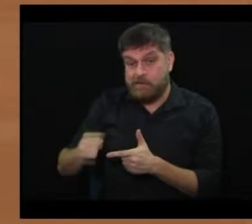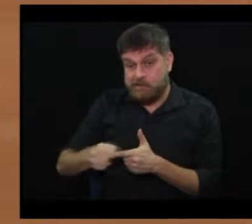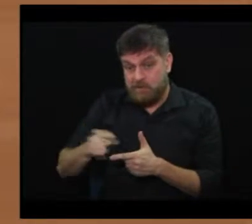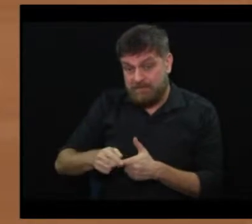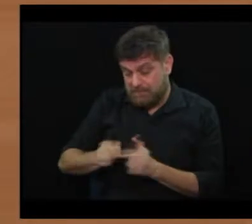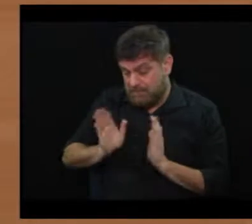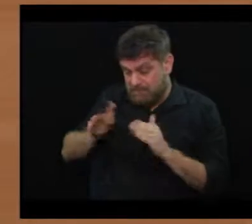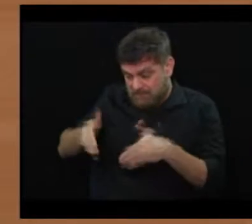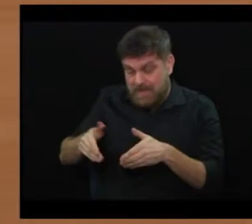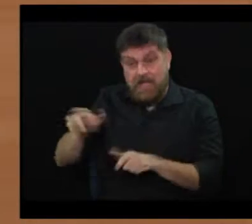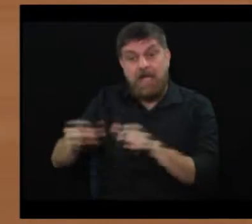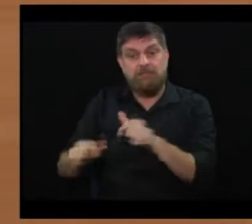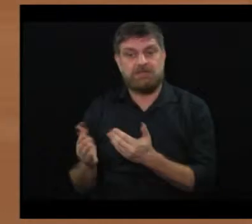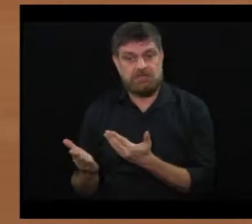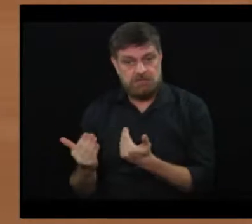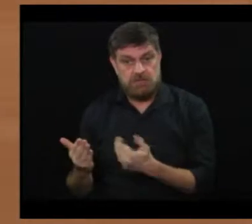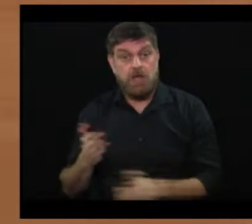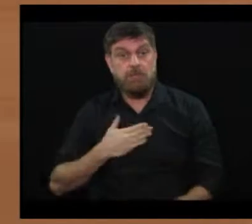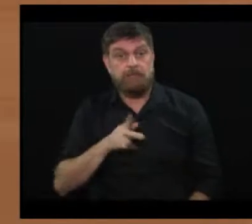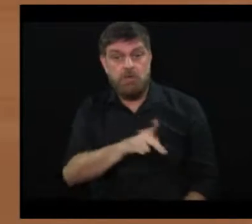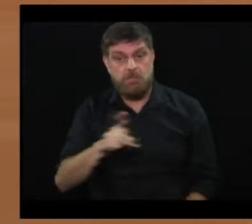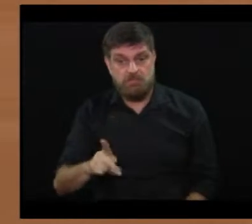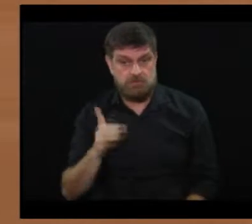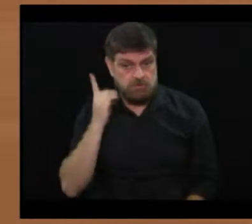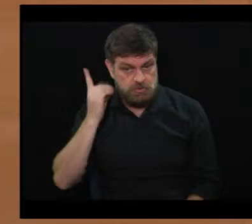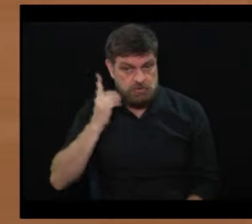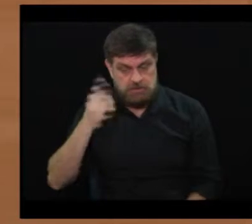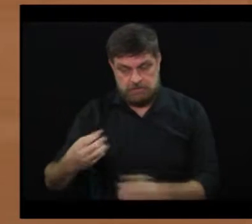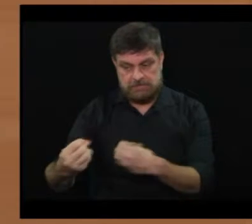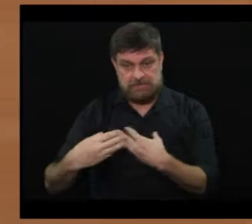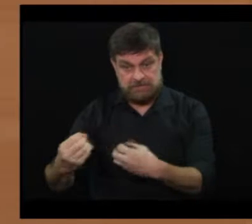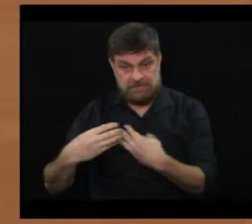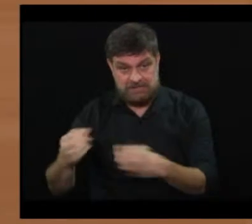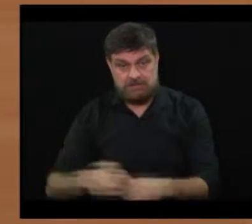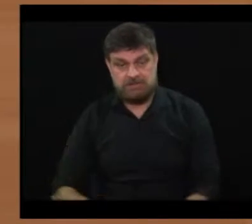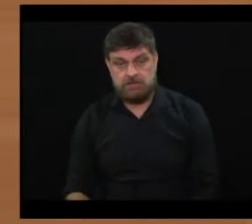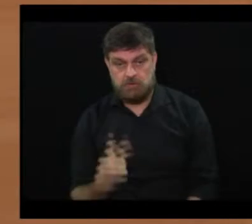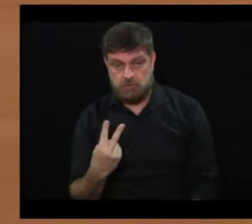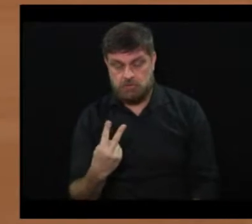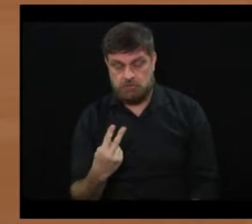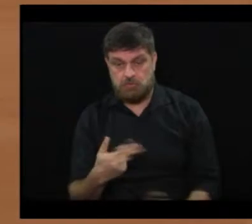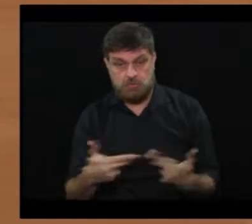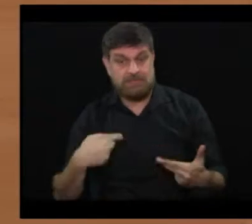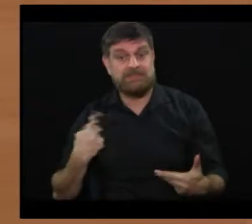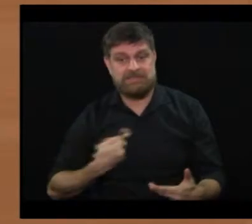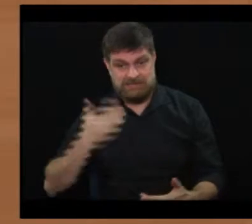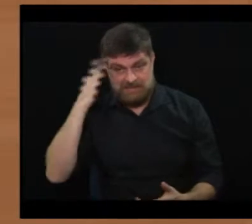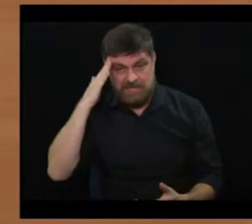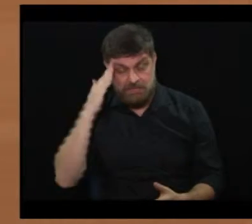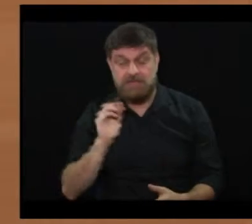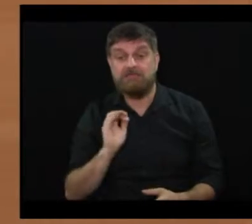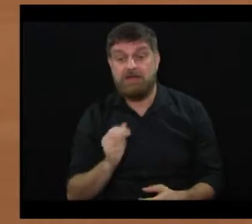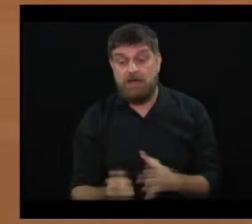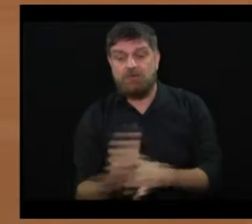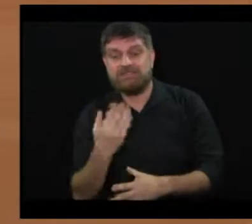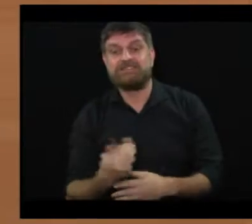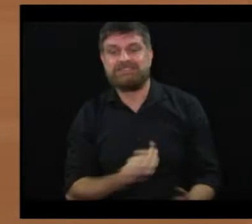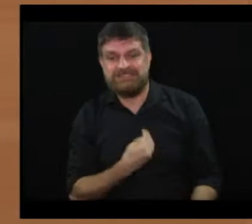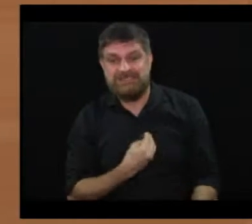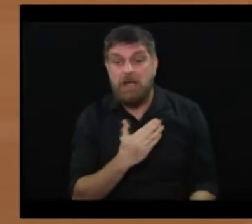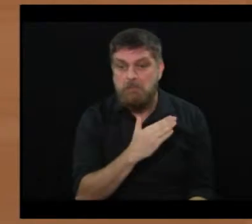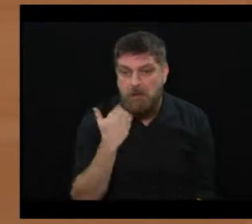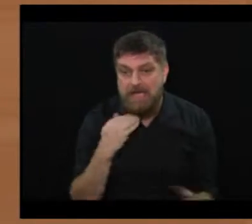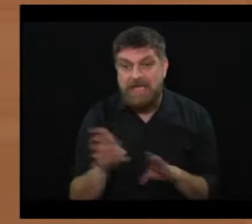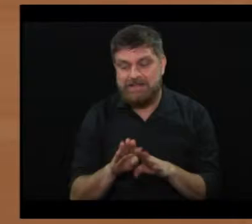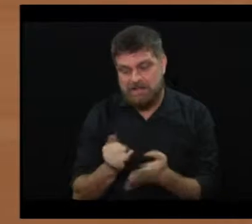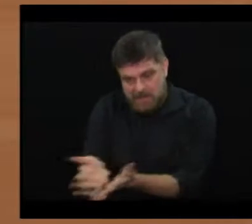até o meu professor de direito tributário costuma dizer, né? Tem 2 certezas na vida, a morte e os impostos, né? Então os impostos